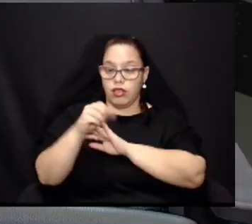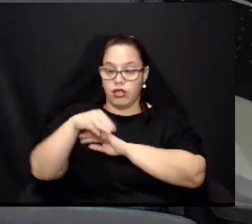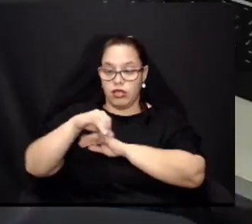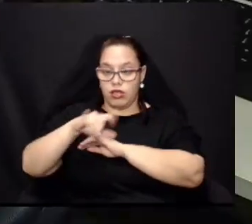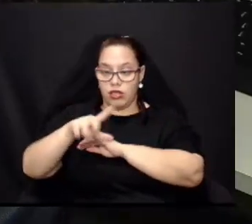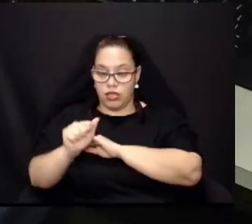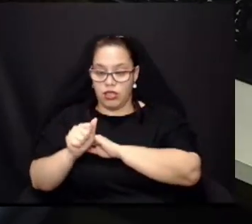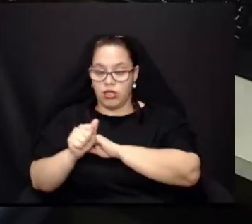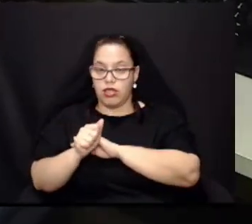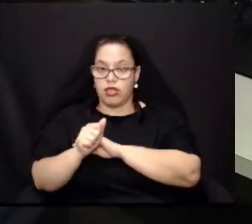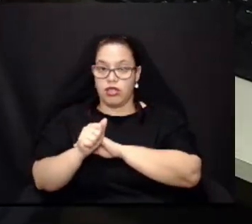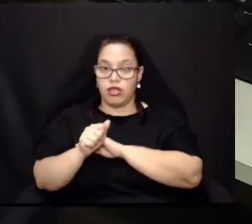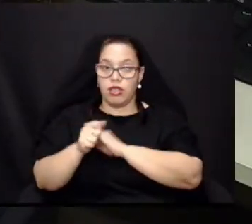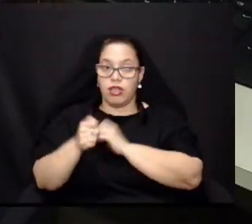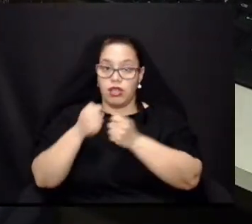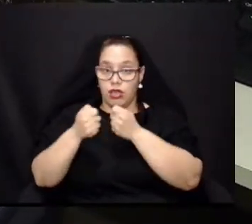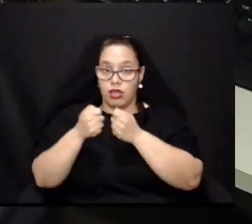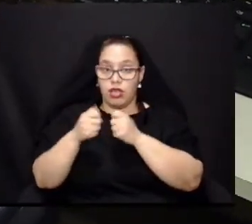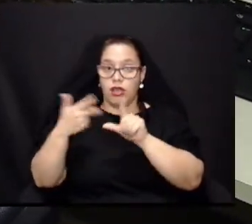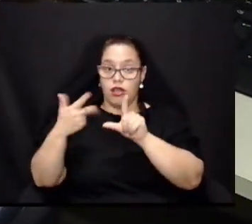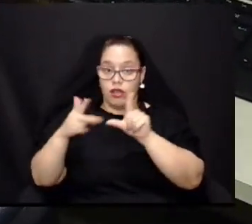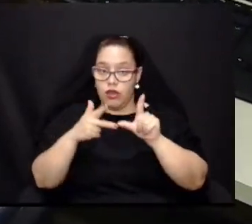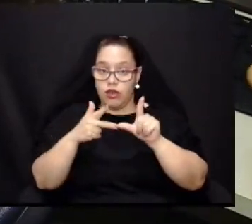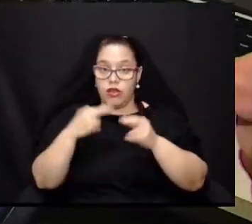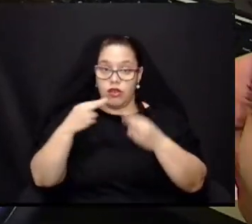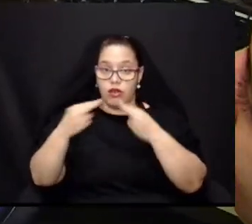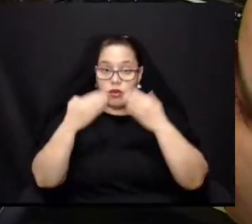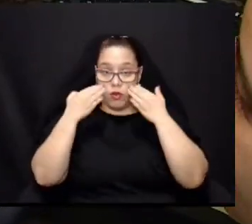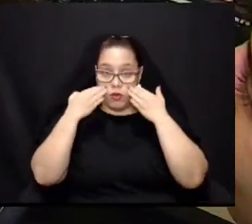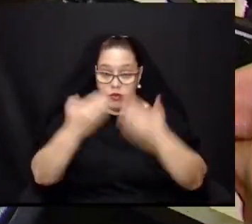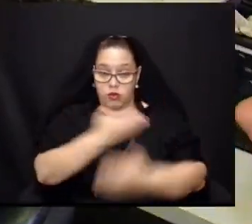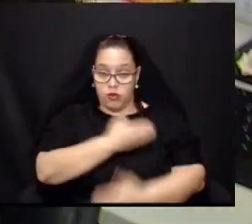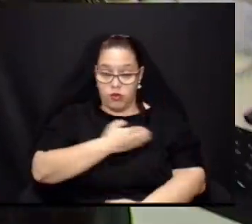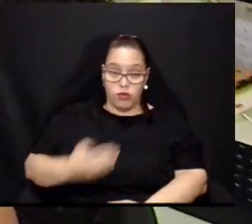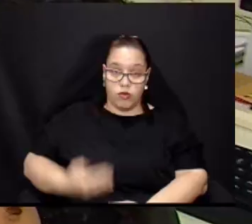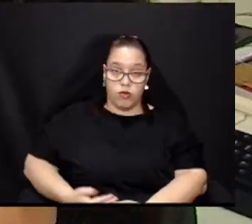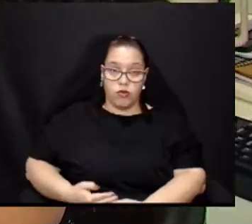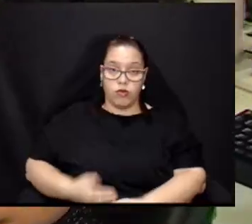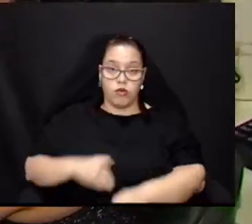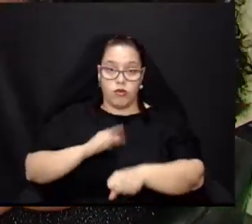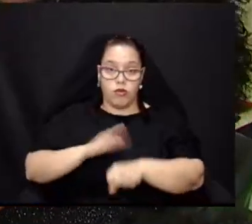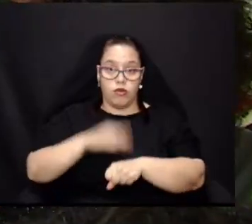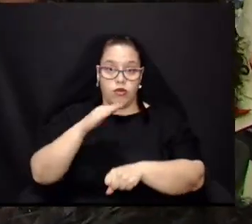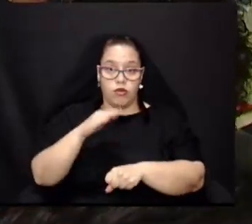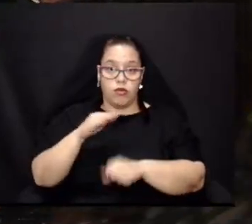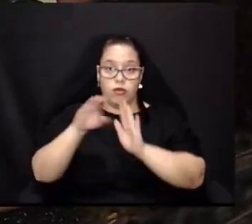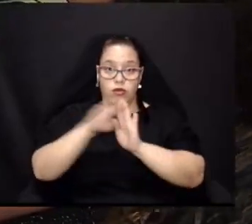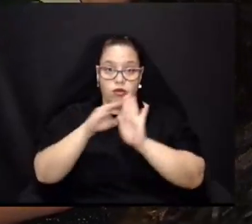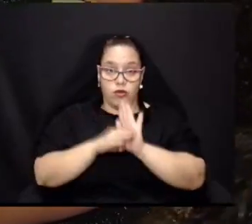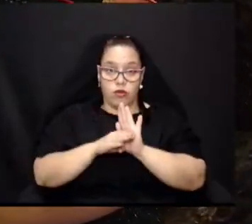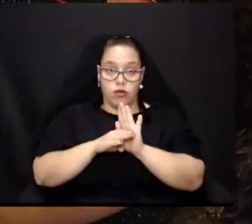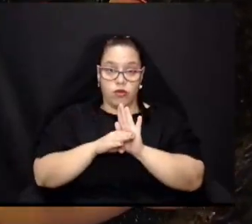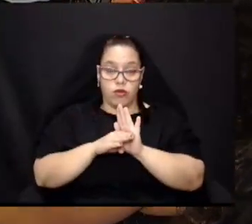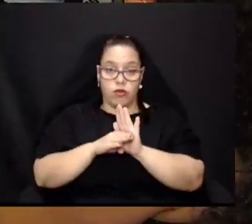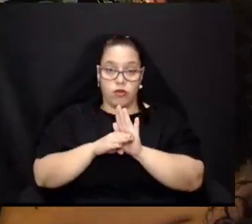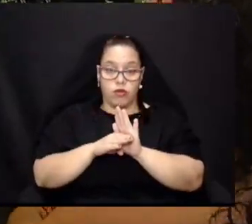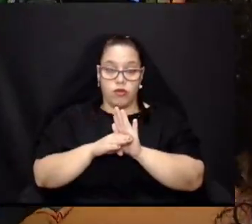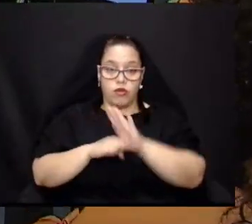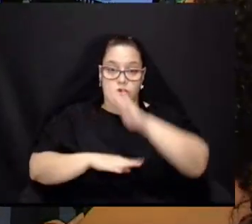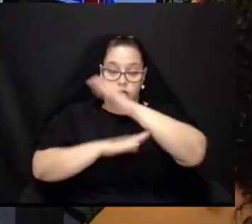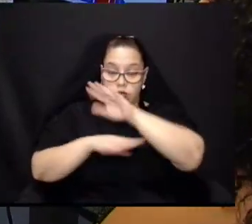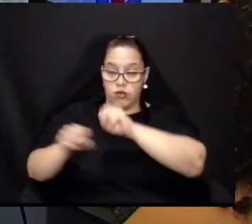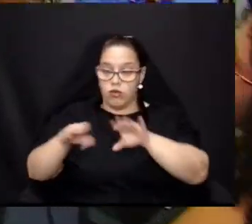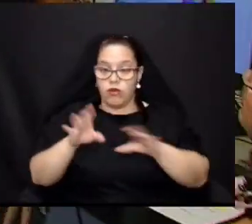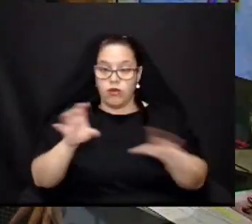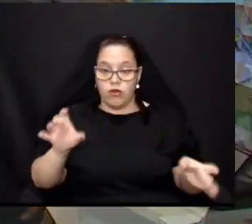que é analista legislativa de Relações Públicas, que vai contar um pouco mais sobre o programa Câmara Educa, que é um programa vinculado